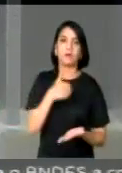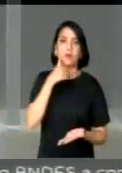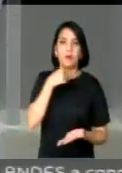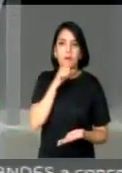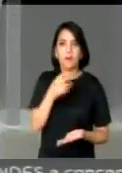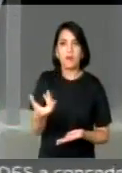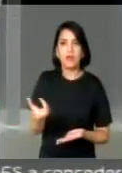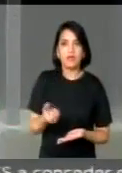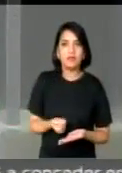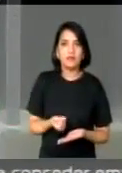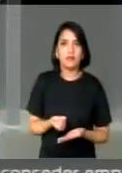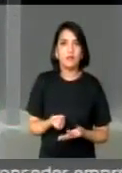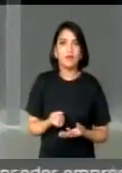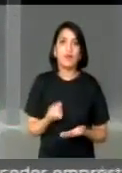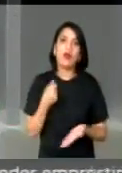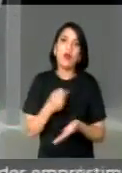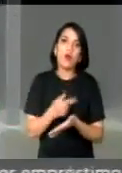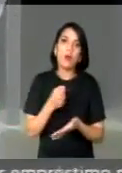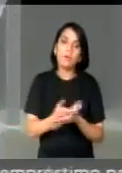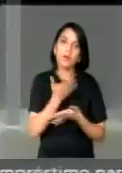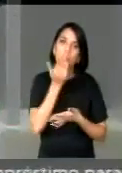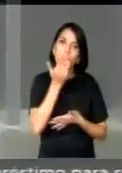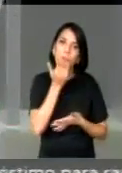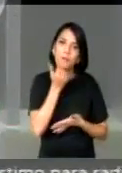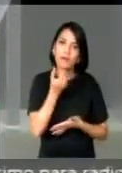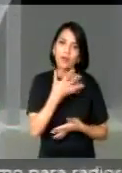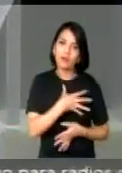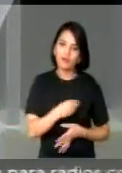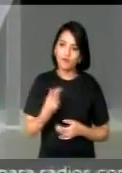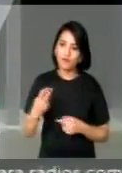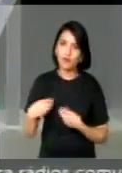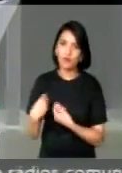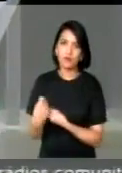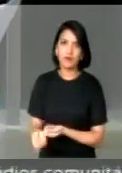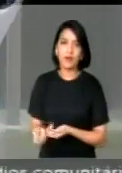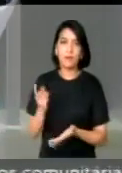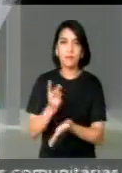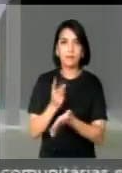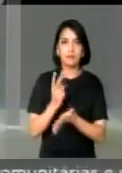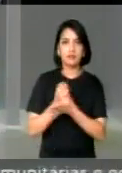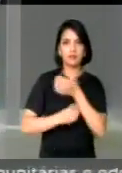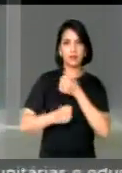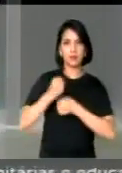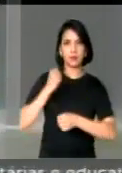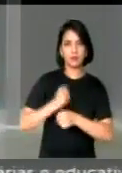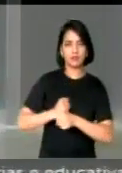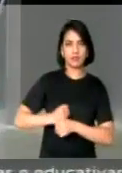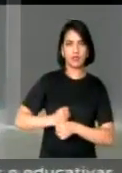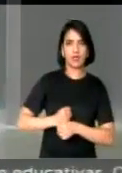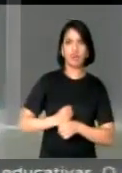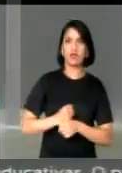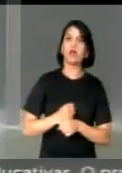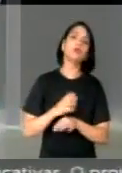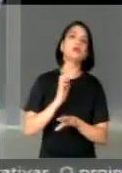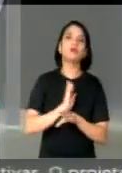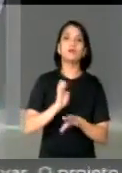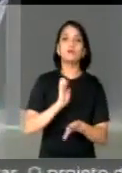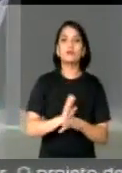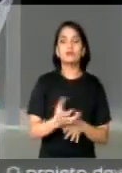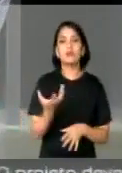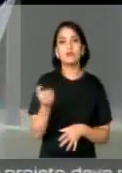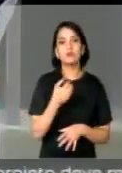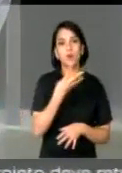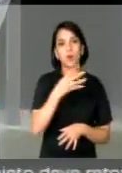mães era comida na boca dos seus filhos. Mesmo tendo recebido ano passado 460 milhões a mais da